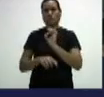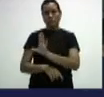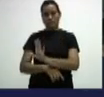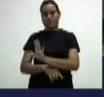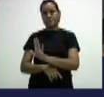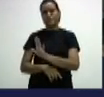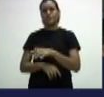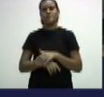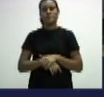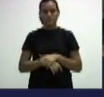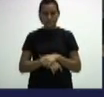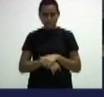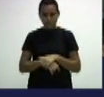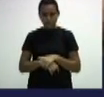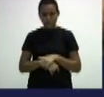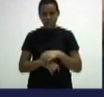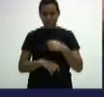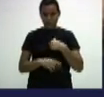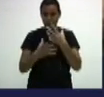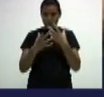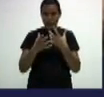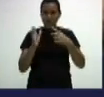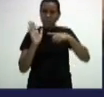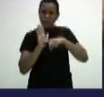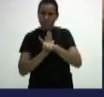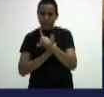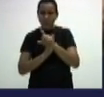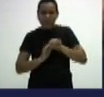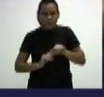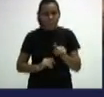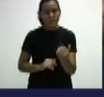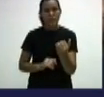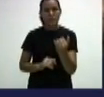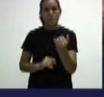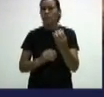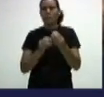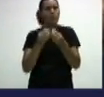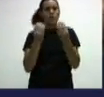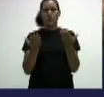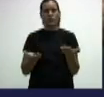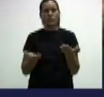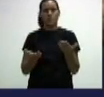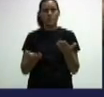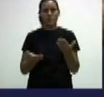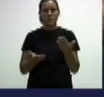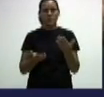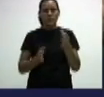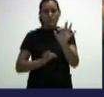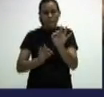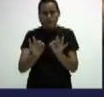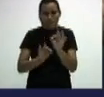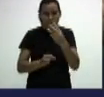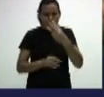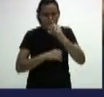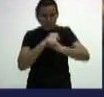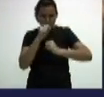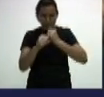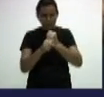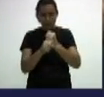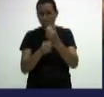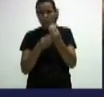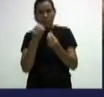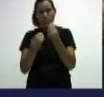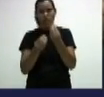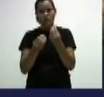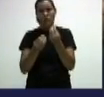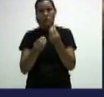pergunta, eu queria aproveitar o gancho. Então, qual é o... Dentro desse projeto, 3 anos, é lógico que você tem que prever uma sustentabilidade